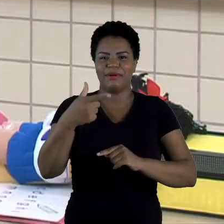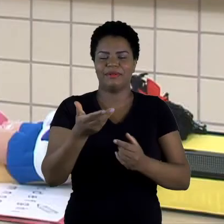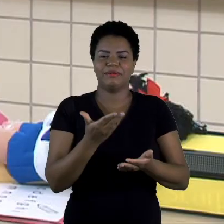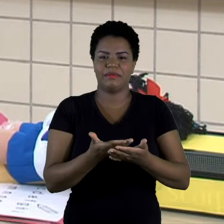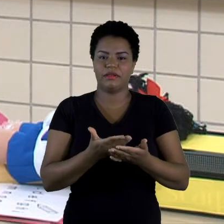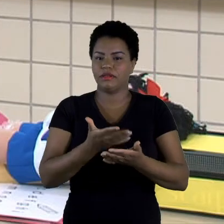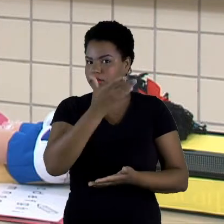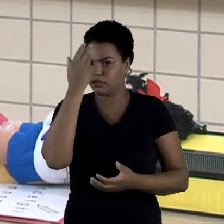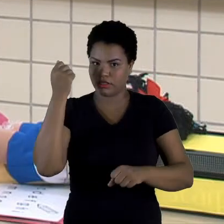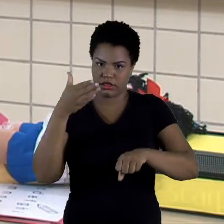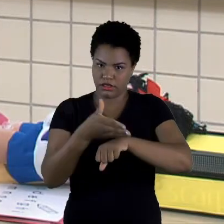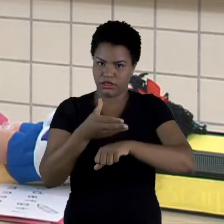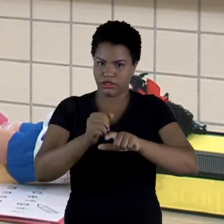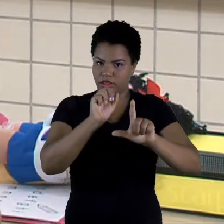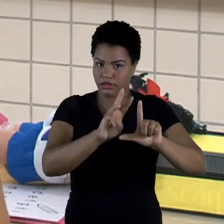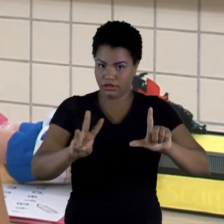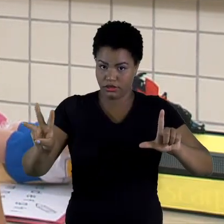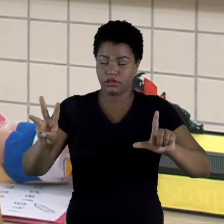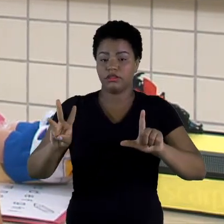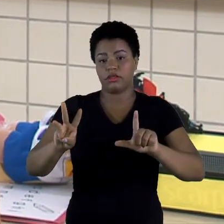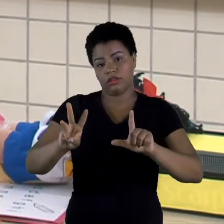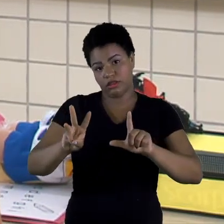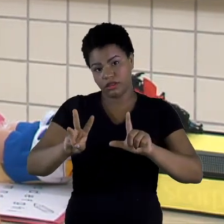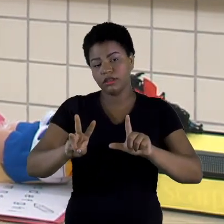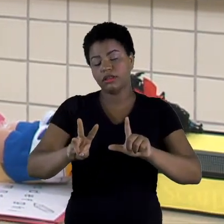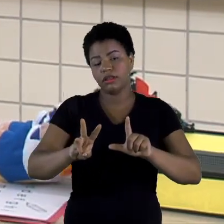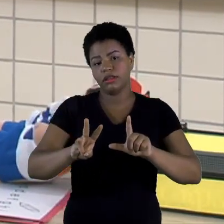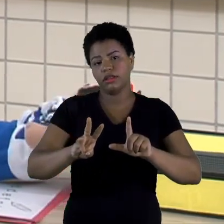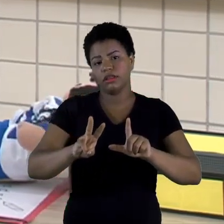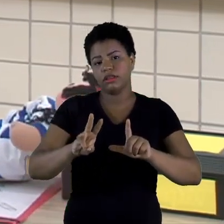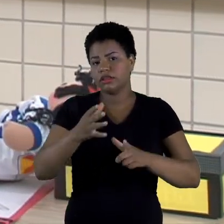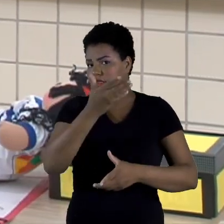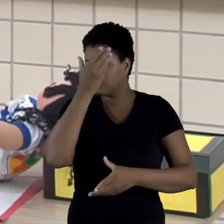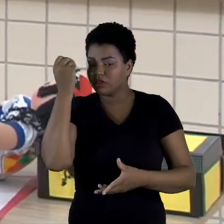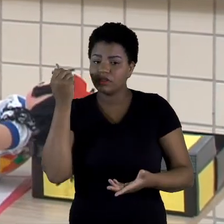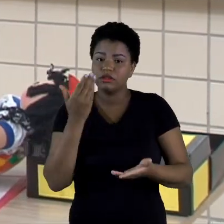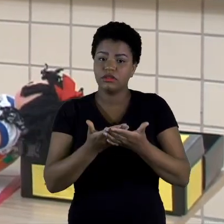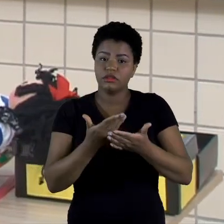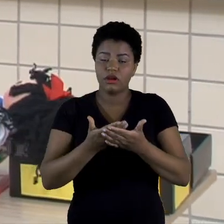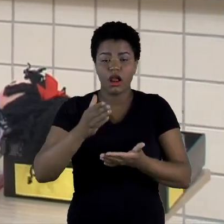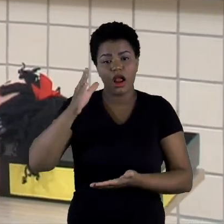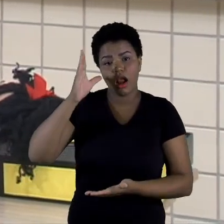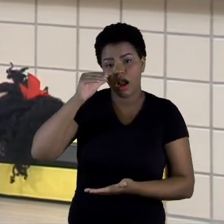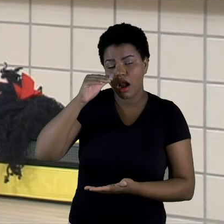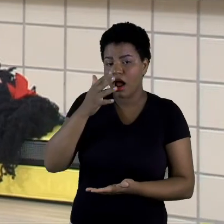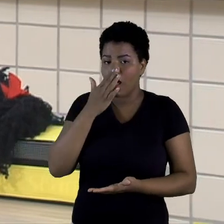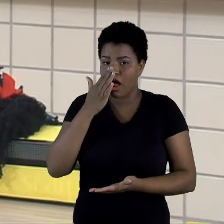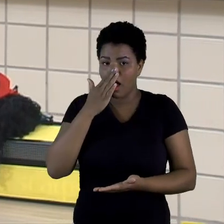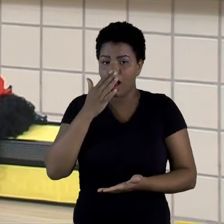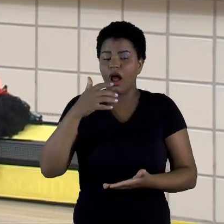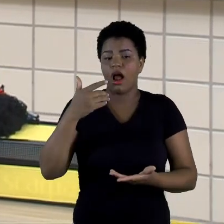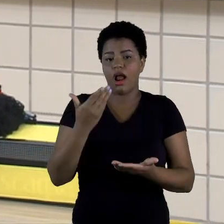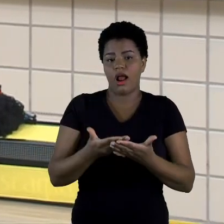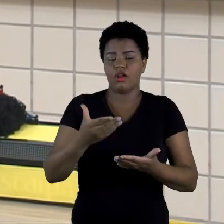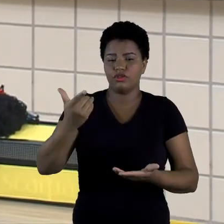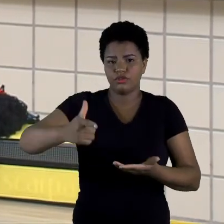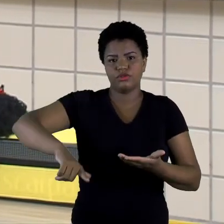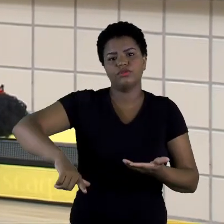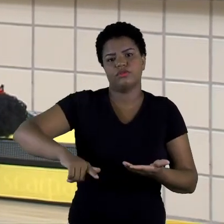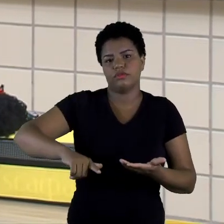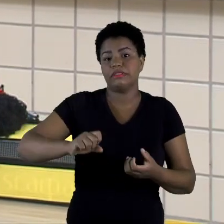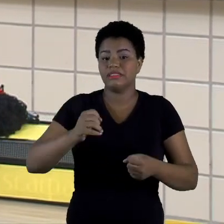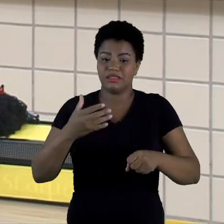de acessar a plataforma. Não esqueça de assistir a aula novamente, se for necessário. Se não tem acesso à internet, procure a